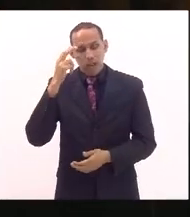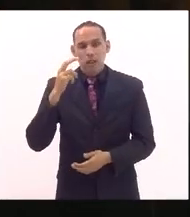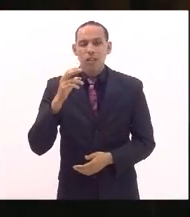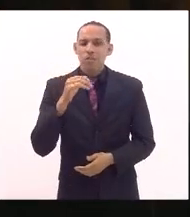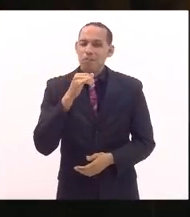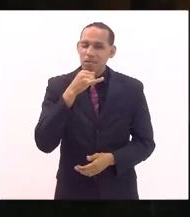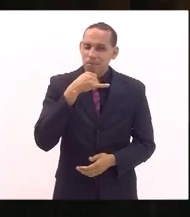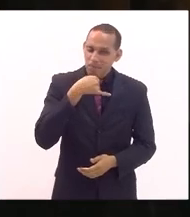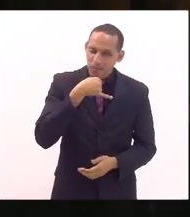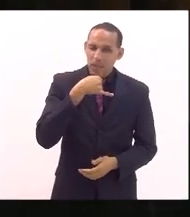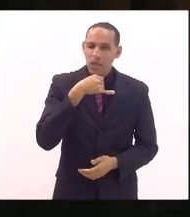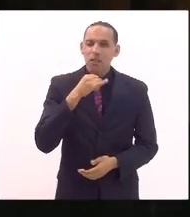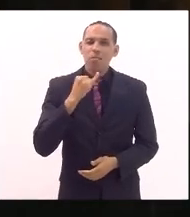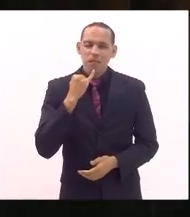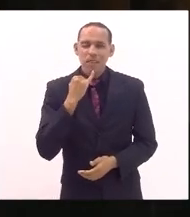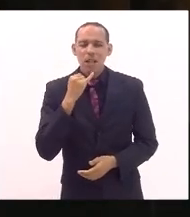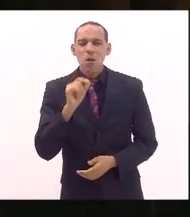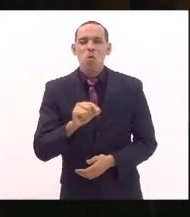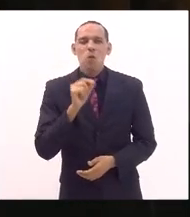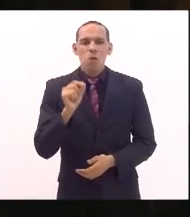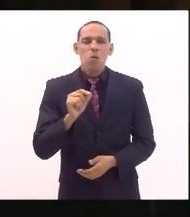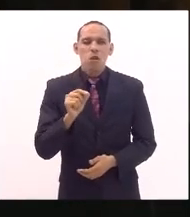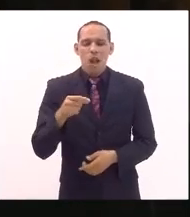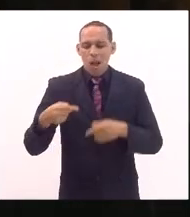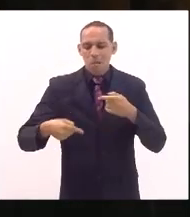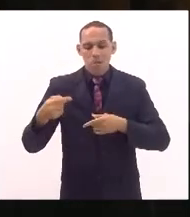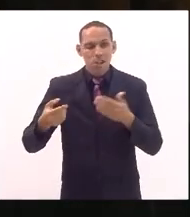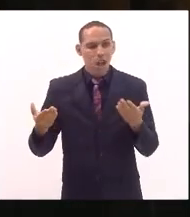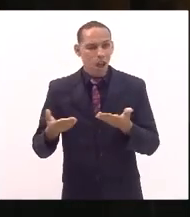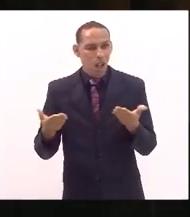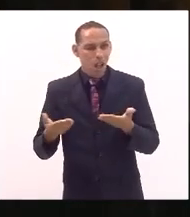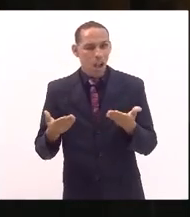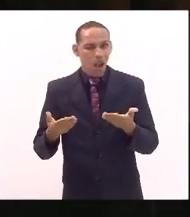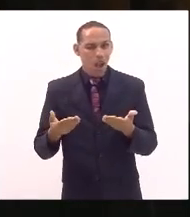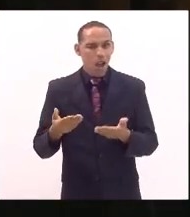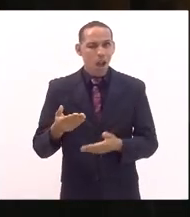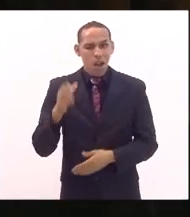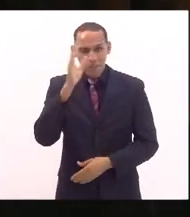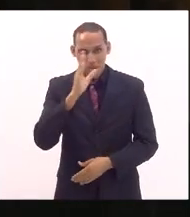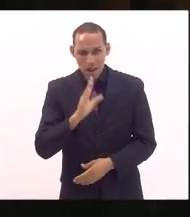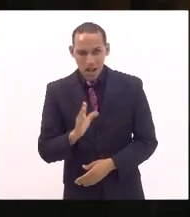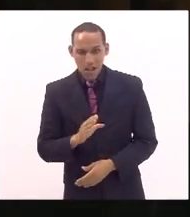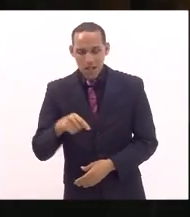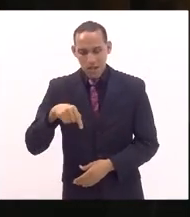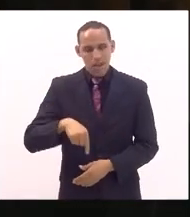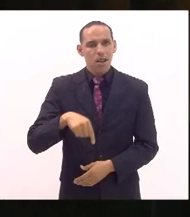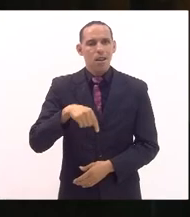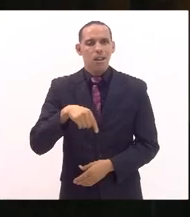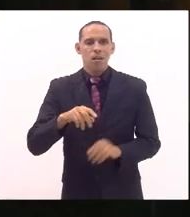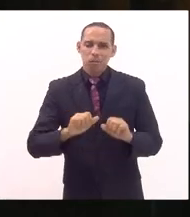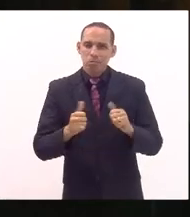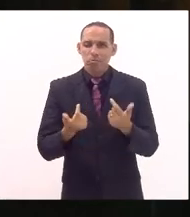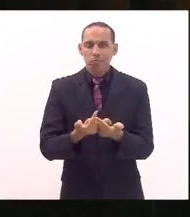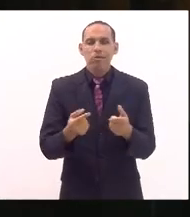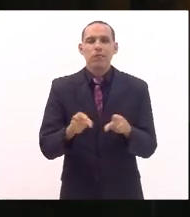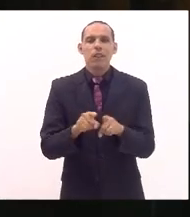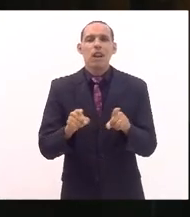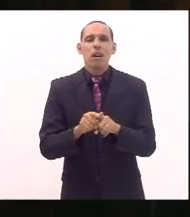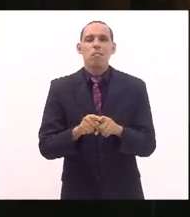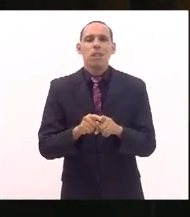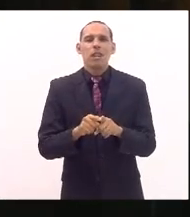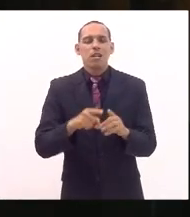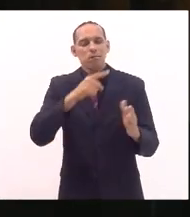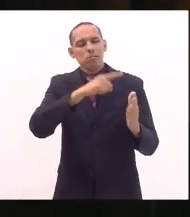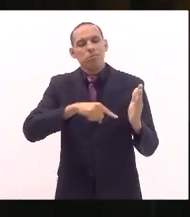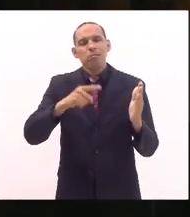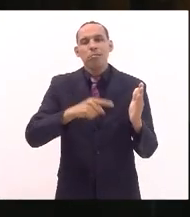infelizmente toda uma lógica que assolou a política não só no estado brasileiro como aqui dentro dessa casa nega